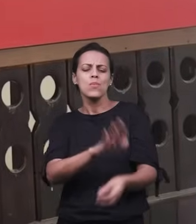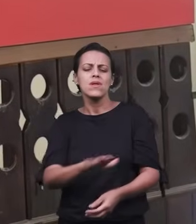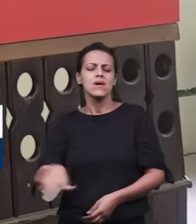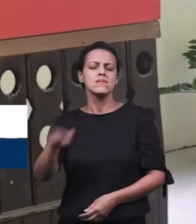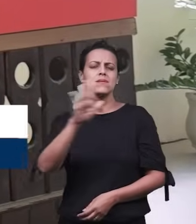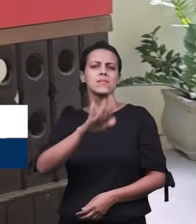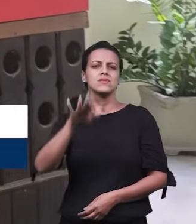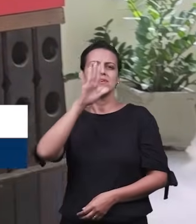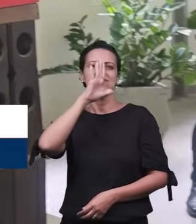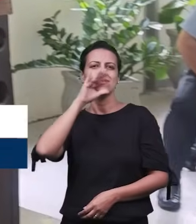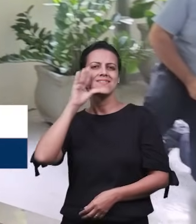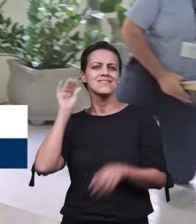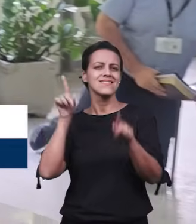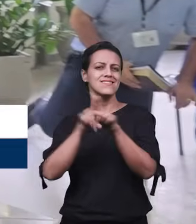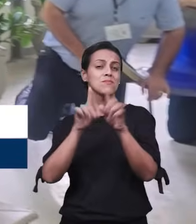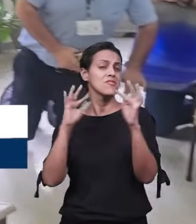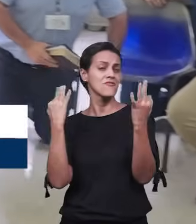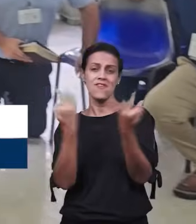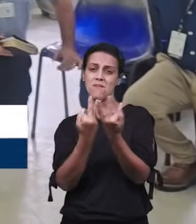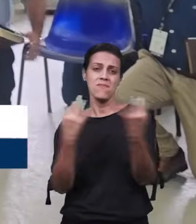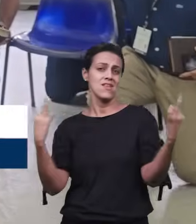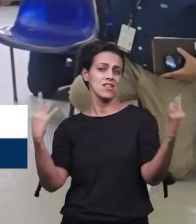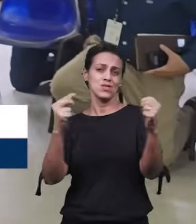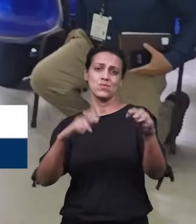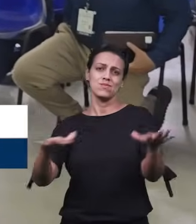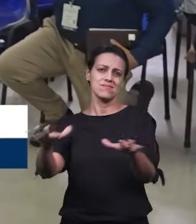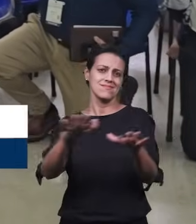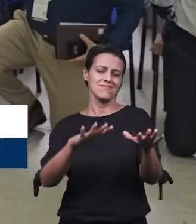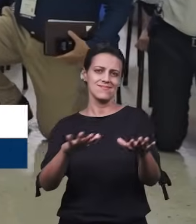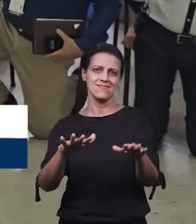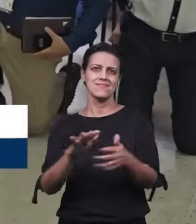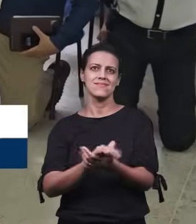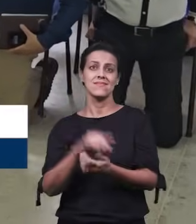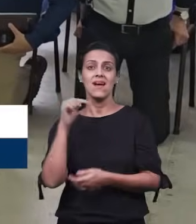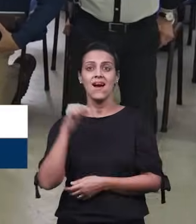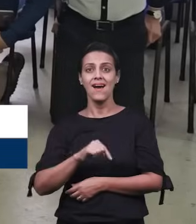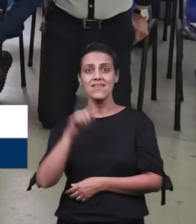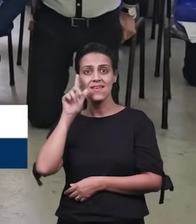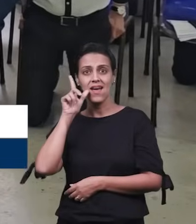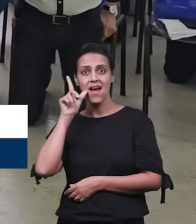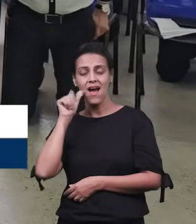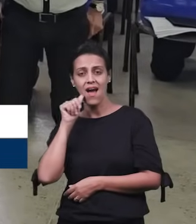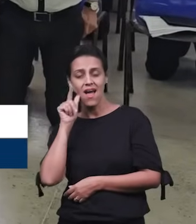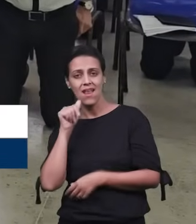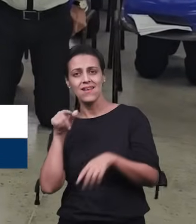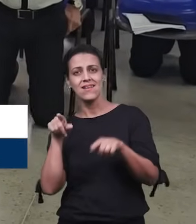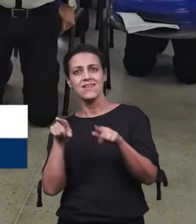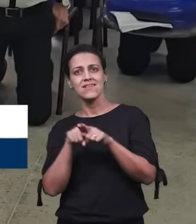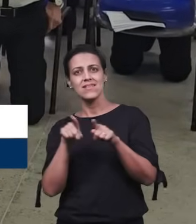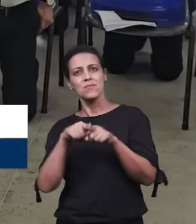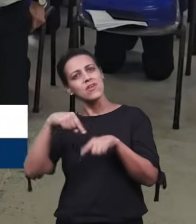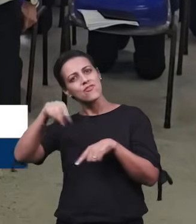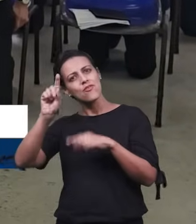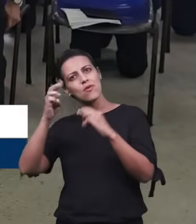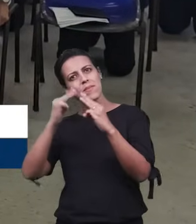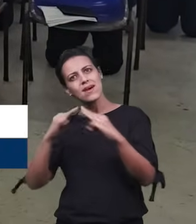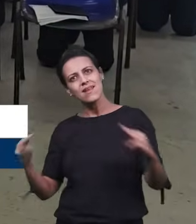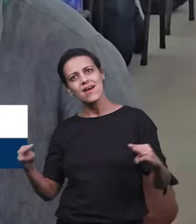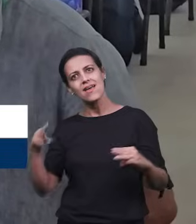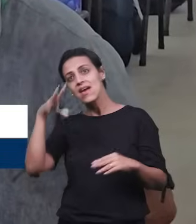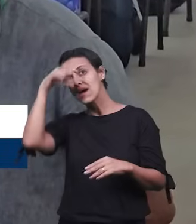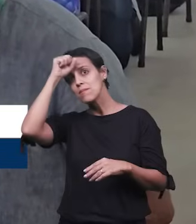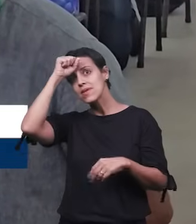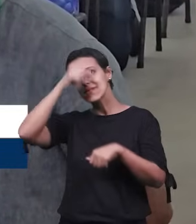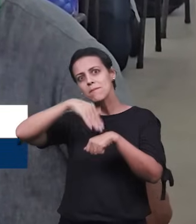em Alagoas, onde gravamos este boletim, fomos ao Manaim de Maceió aprender mais sobre o Senhor no seminário. As aulas da manhã seguiram